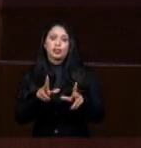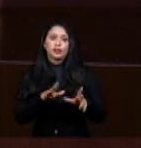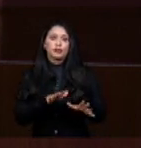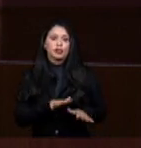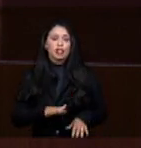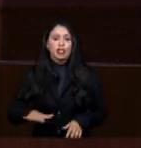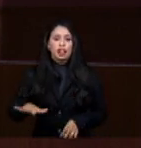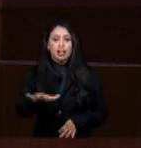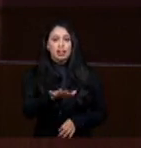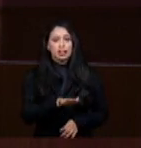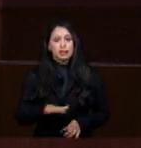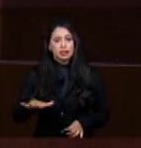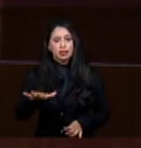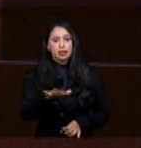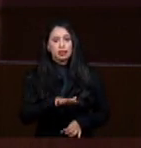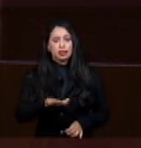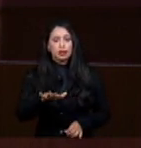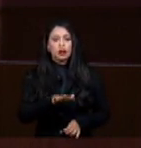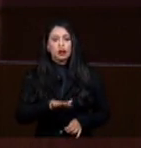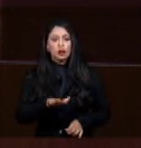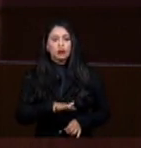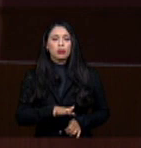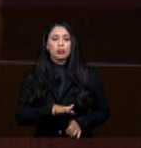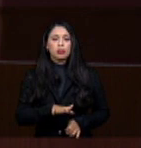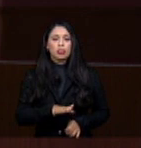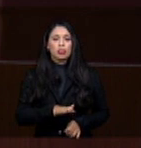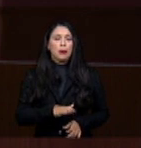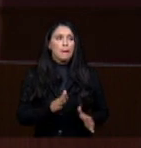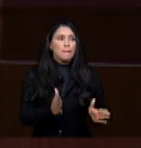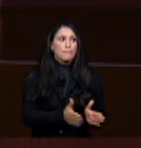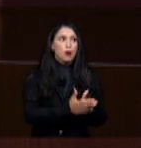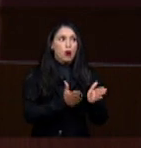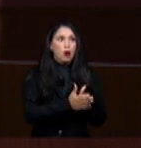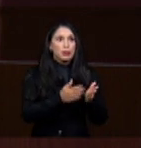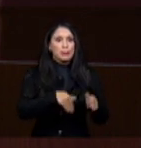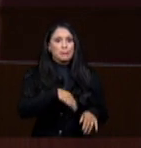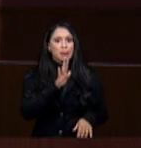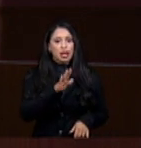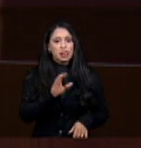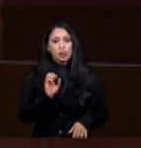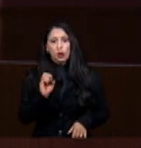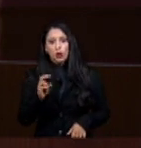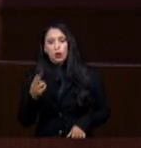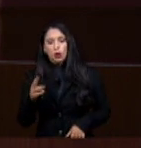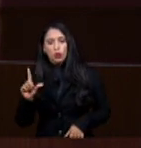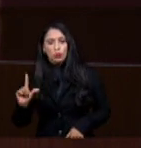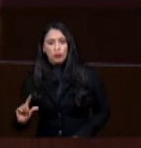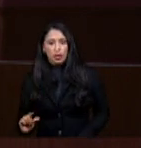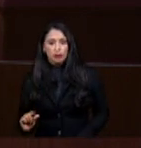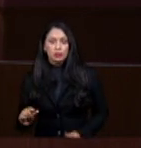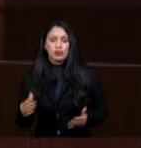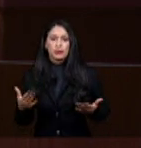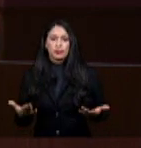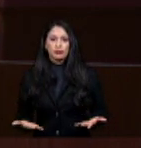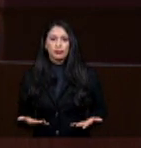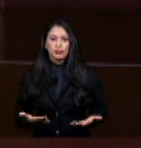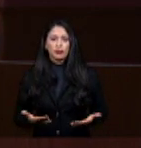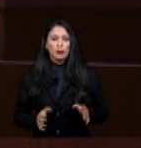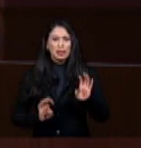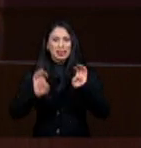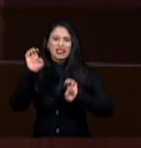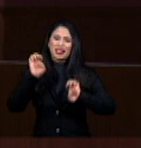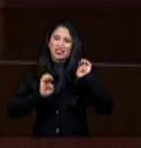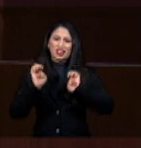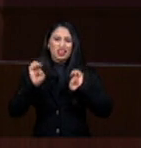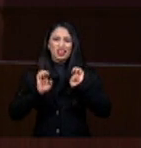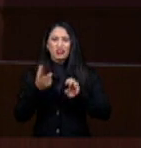universo de estar ou não mais pobres eu queria enfileirar aqui algumas estatísticas